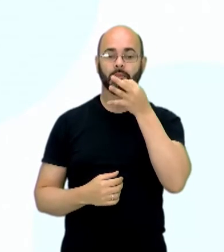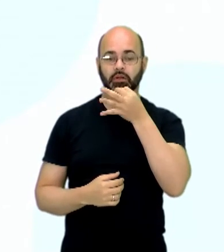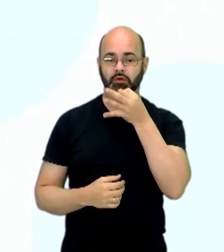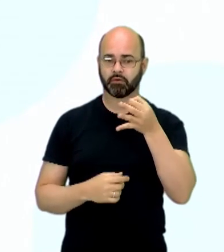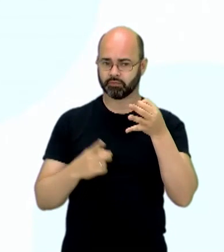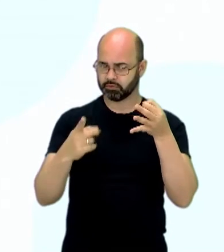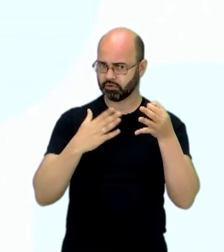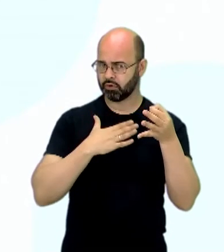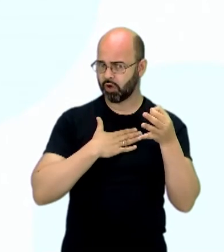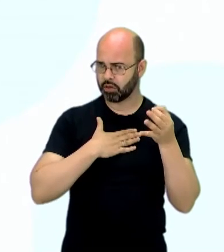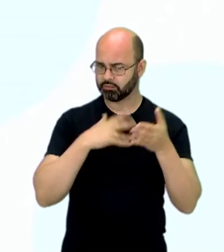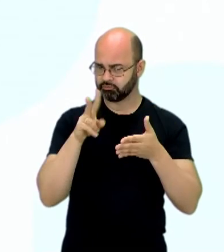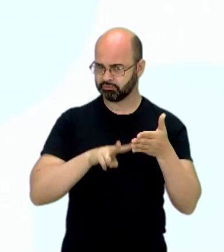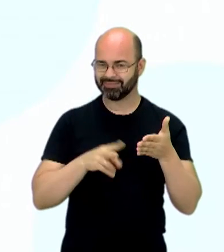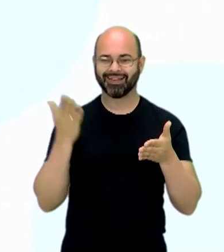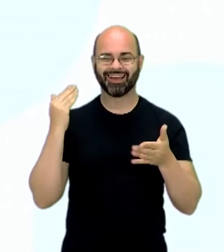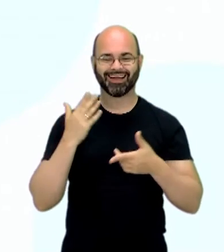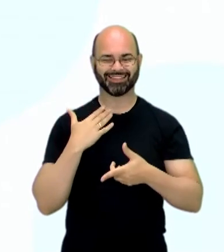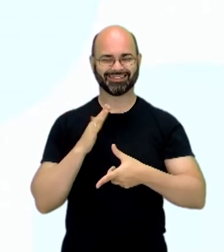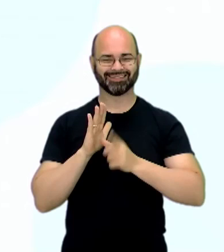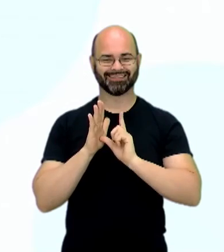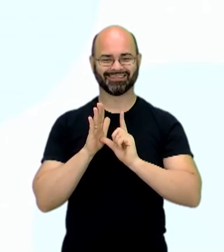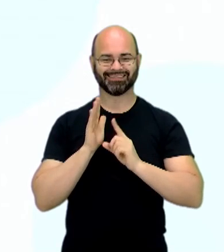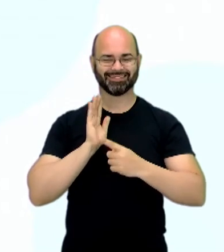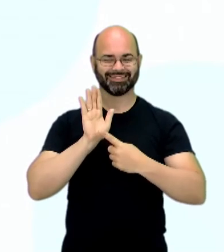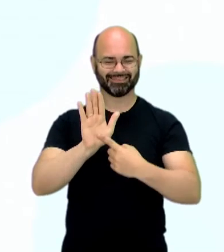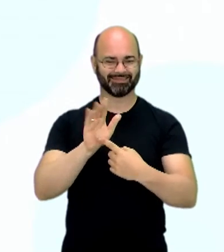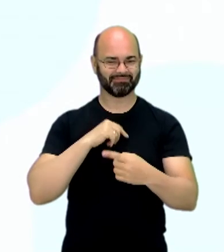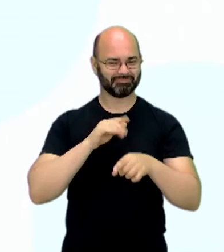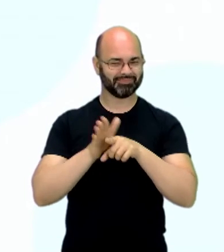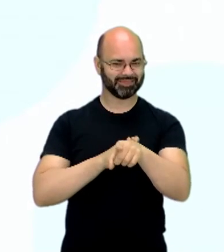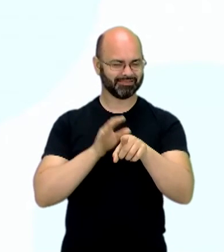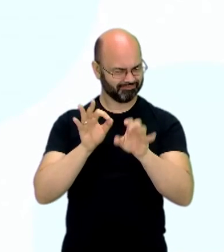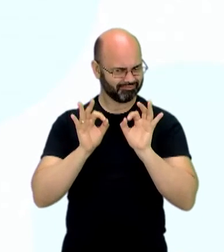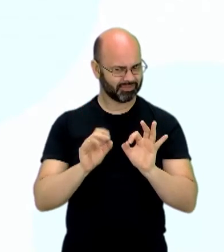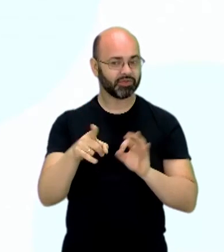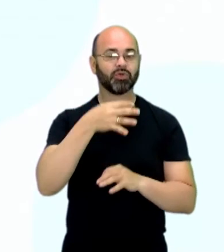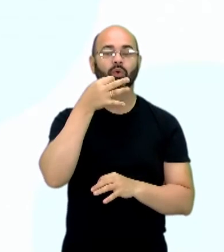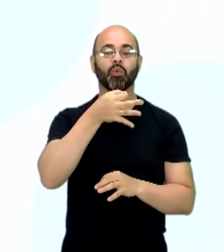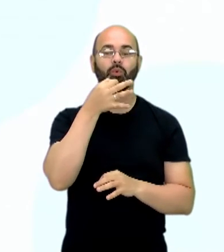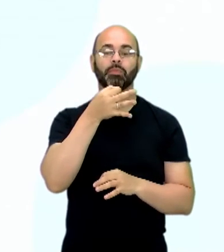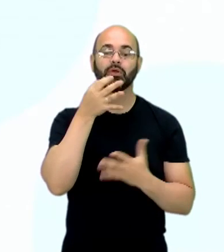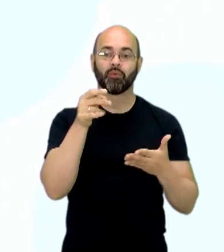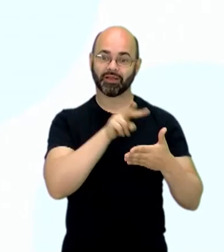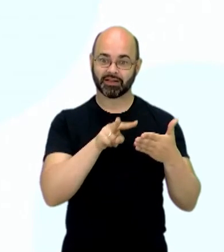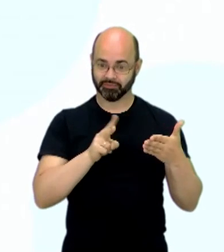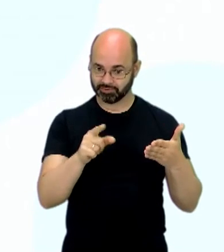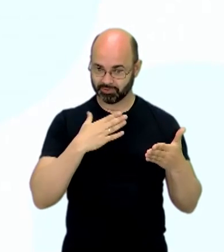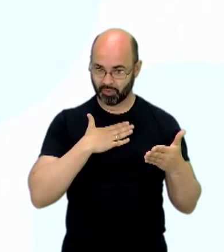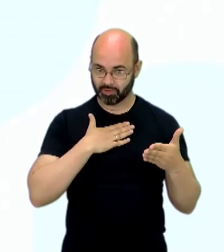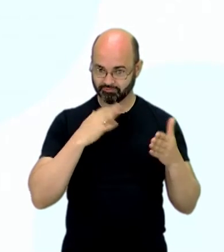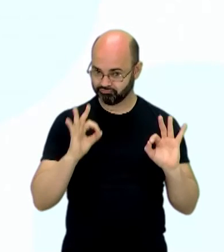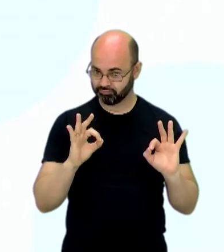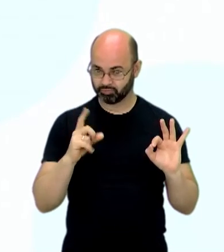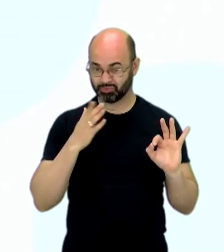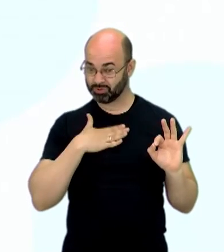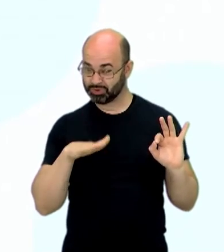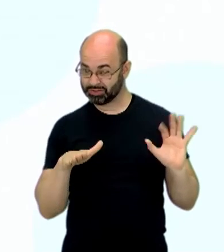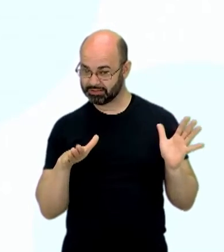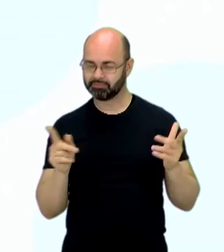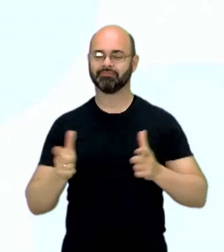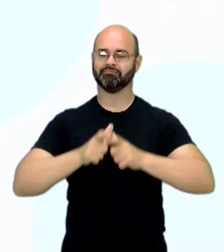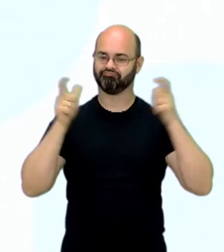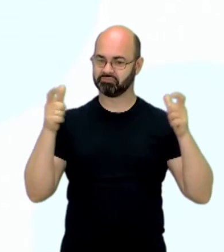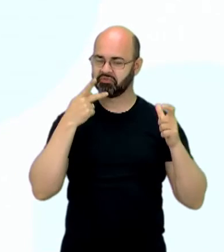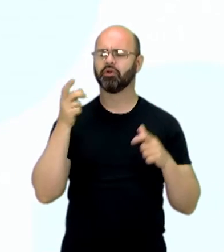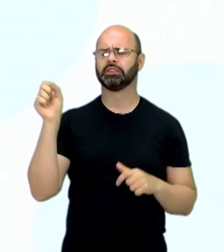reading? Eu fiz aquela primeira questão na nossa aula, querendo realmente saber aí qual é a opinião de vocês sobre a leitura. Gosto ou não gosto? E todo mundo respondeu aqui